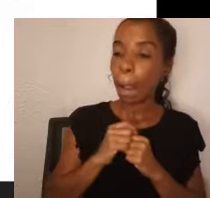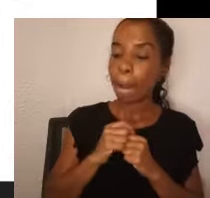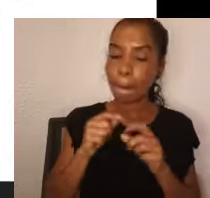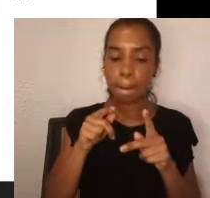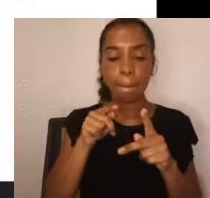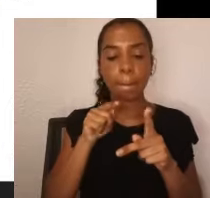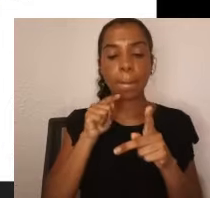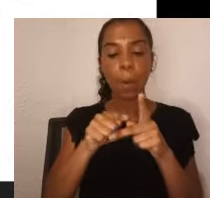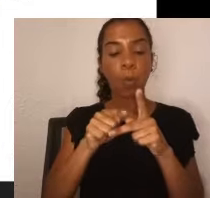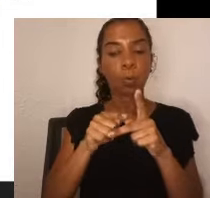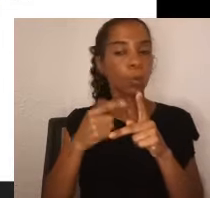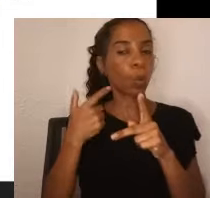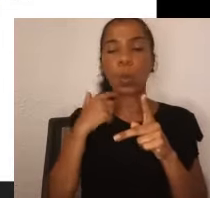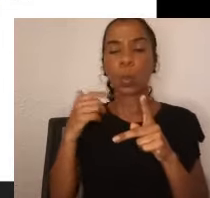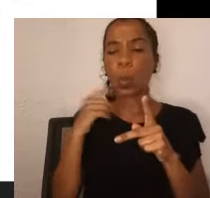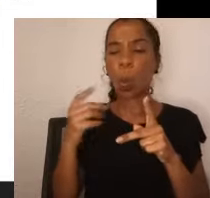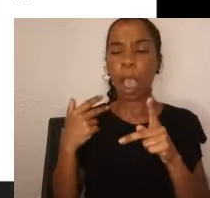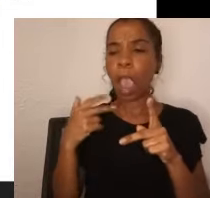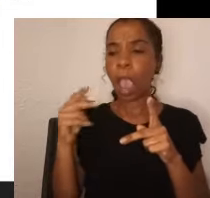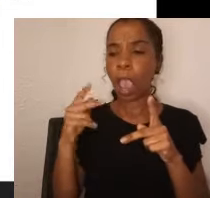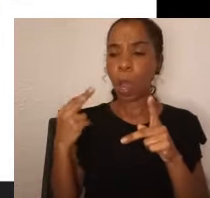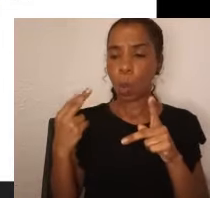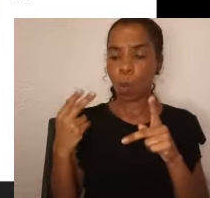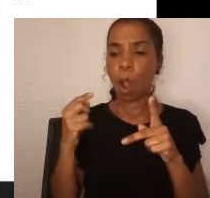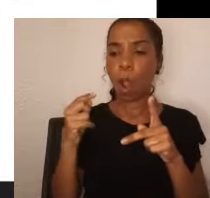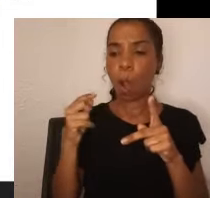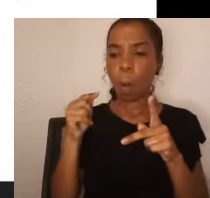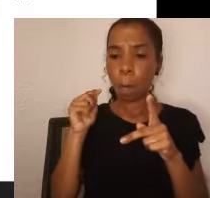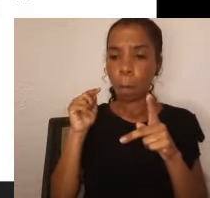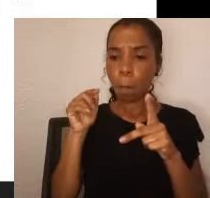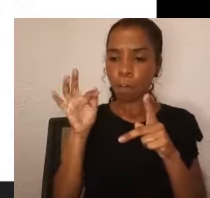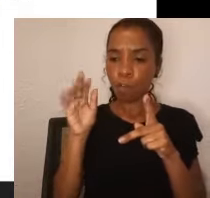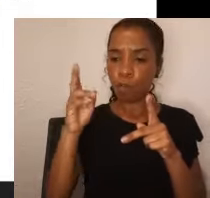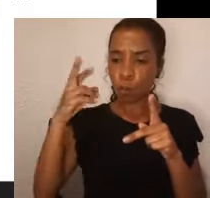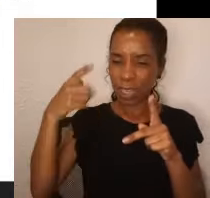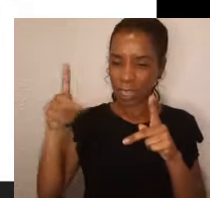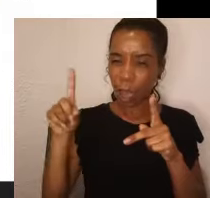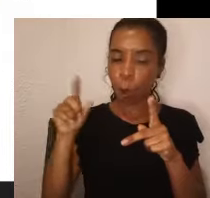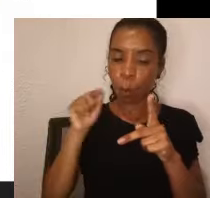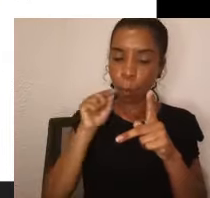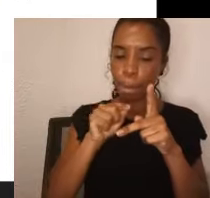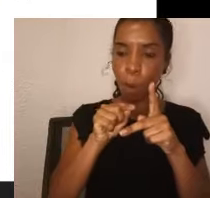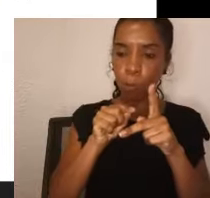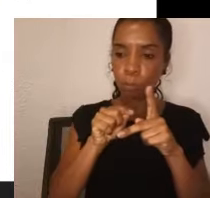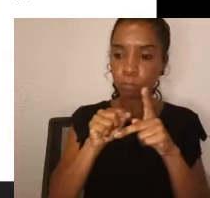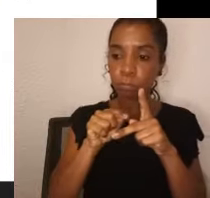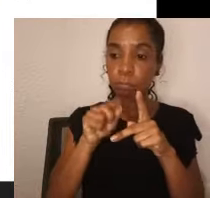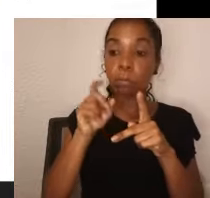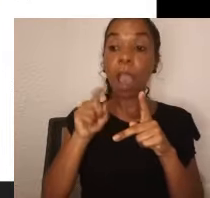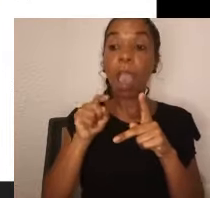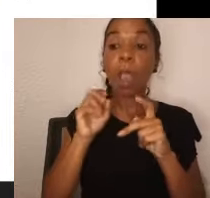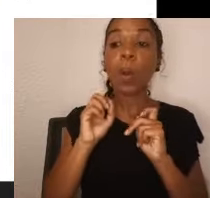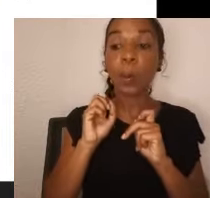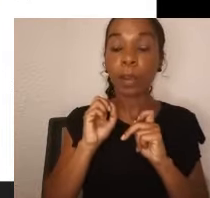ponto não foi igual ao valor da função no ponto, então a gente vai dizer que a função